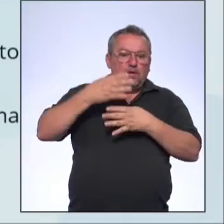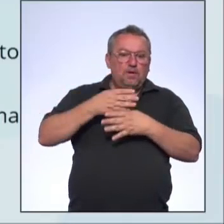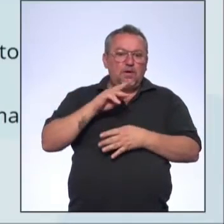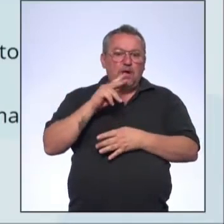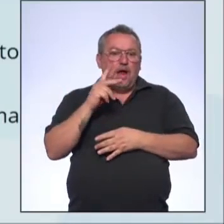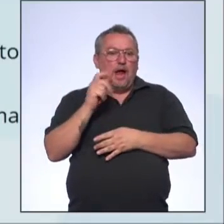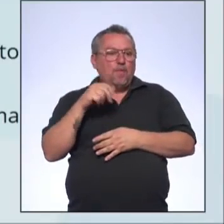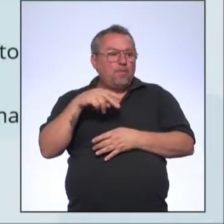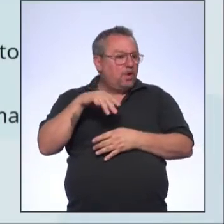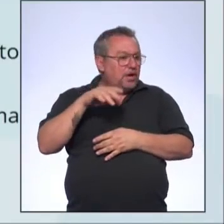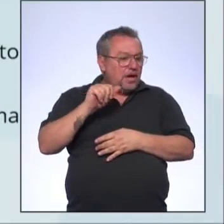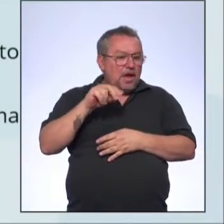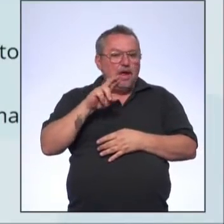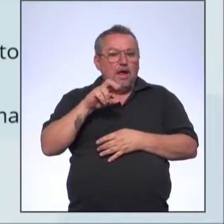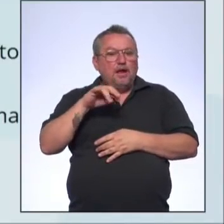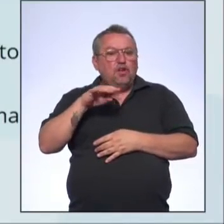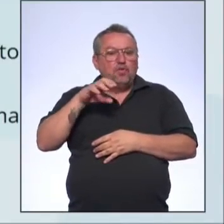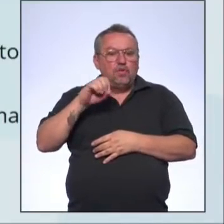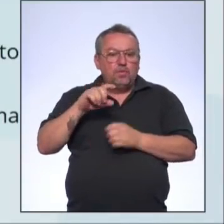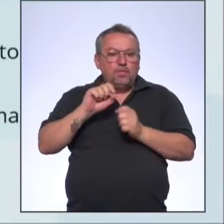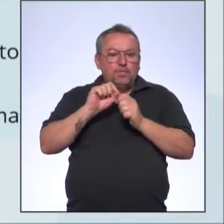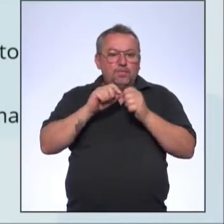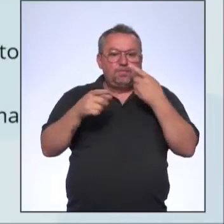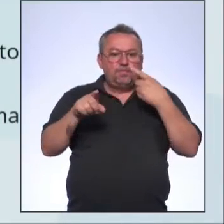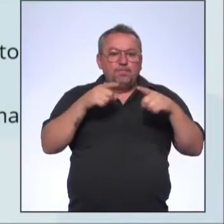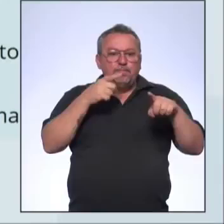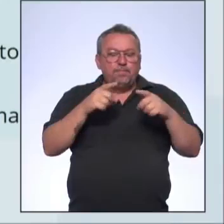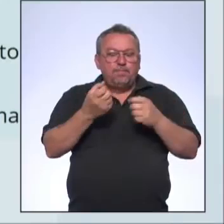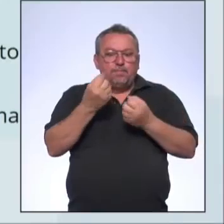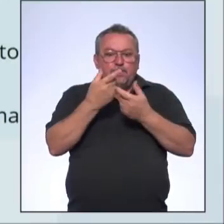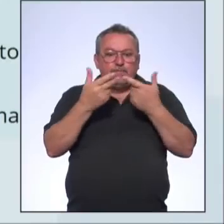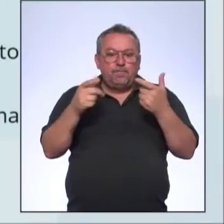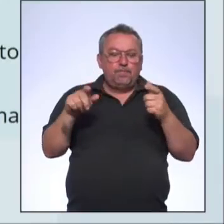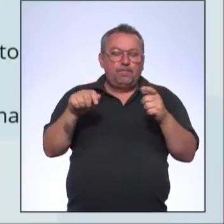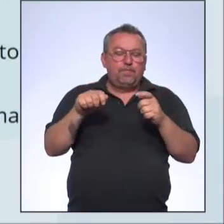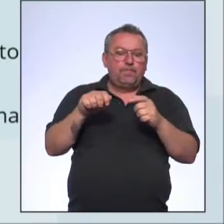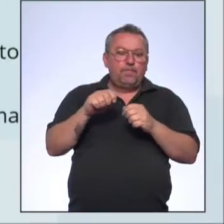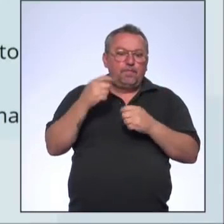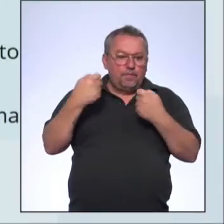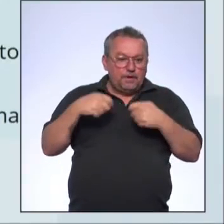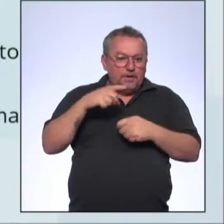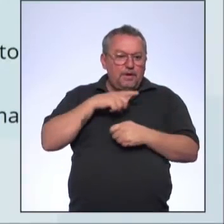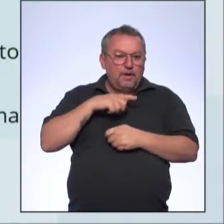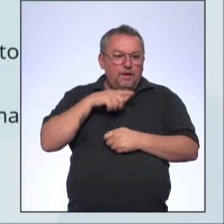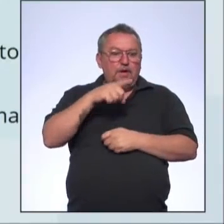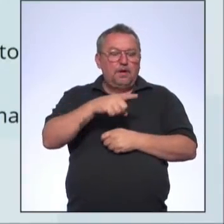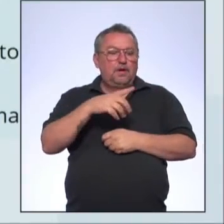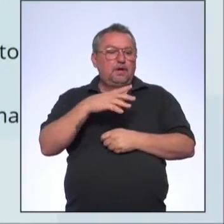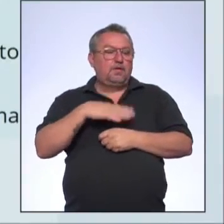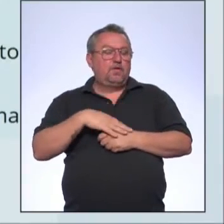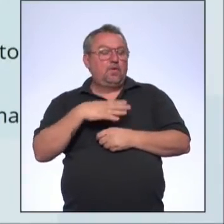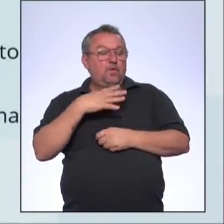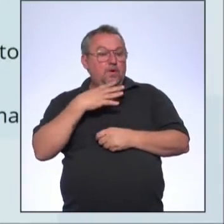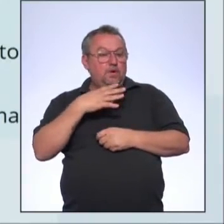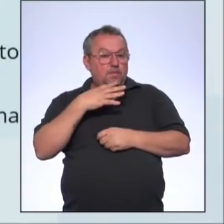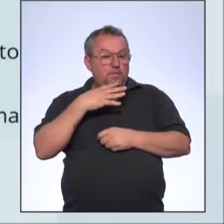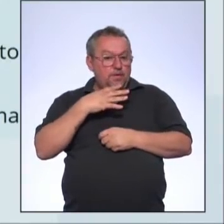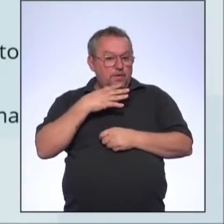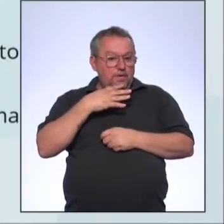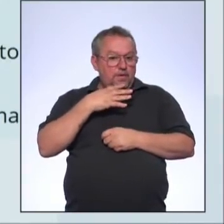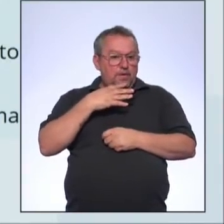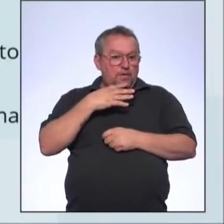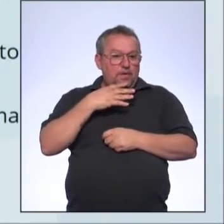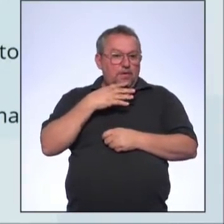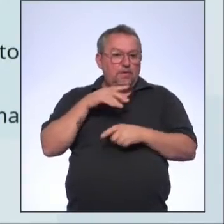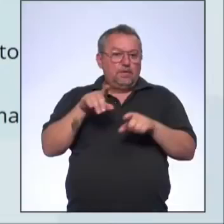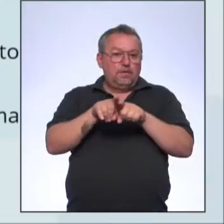harmonia, ritmo. Então, para fazer uma melodia ou algum produto musical, é preciso ter esse conhecimento desses elementos